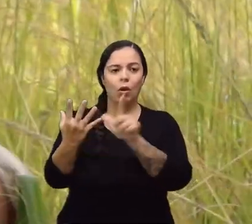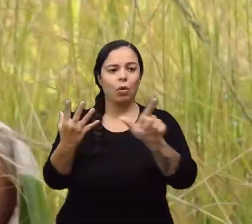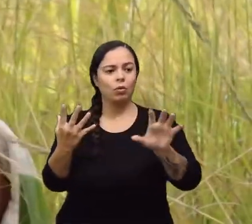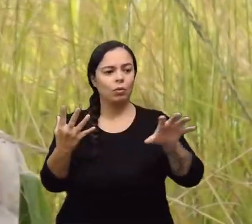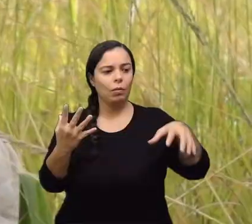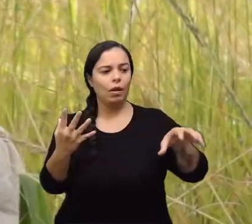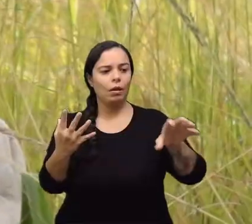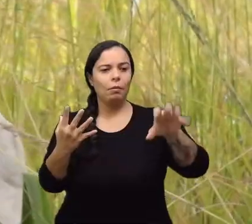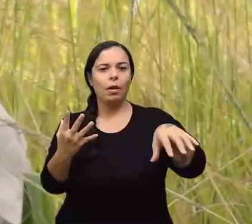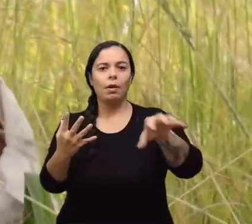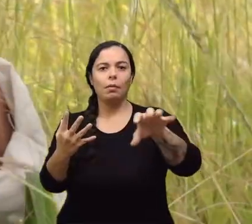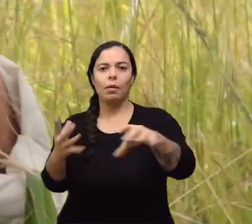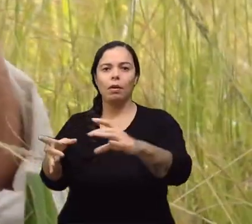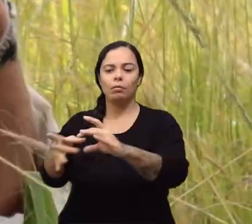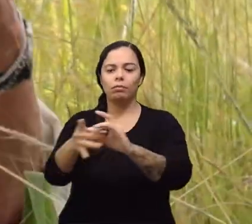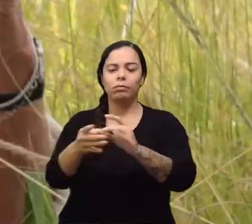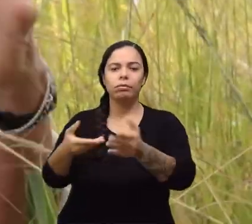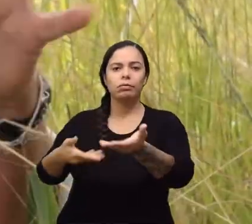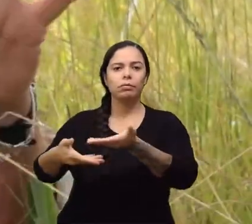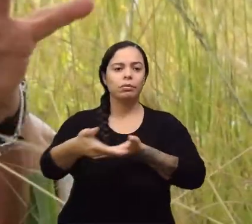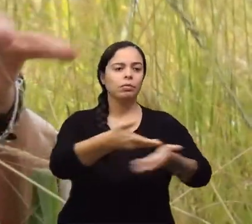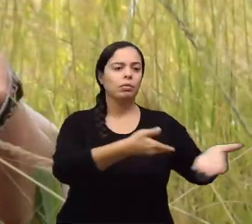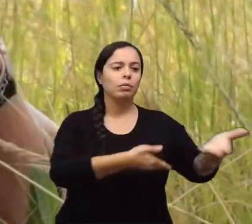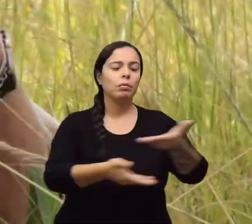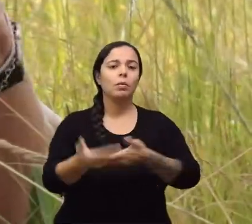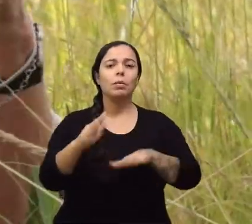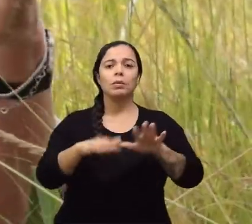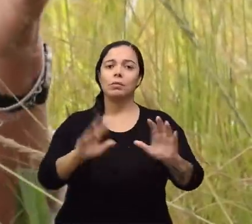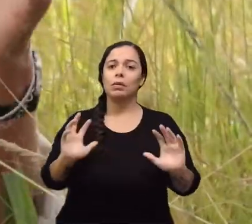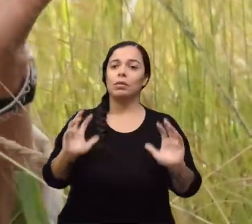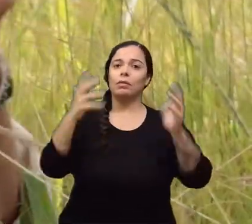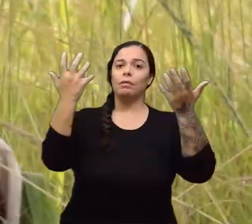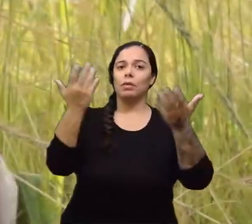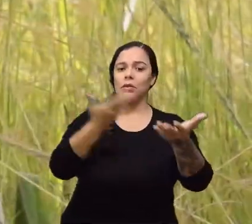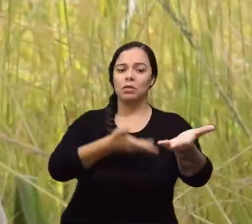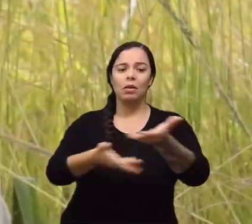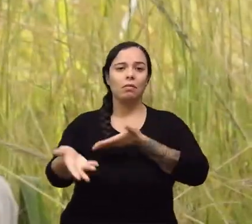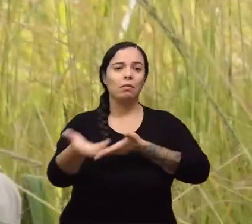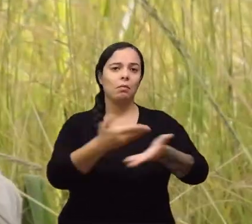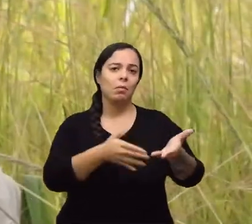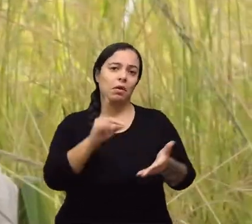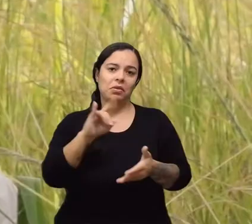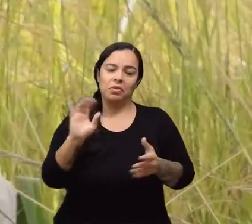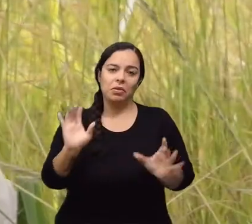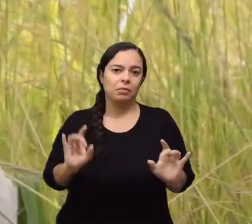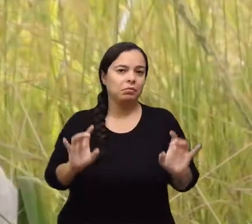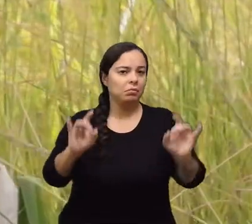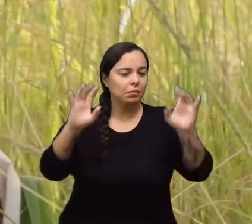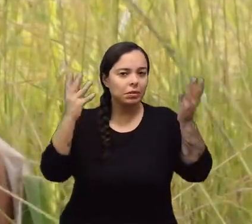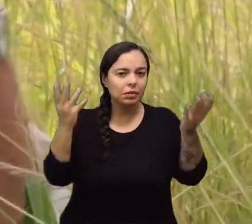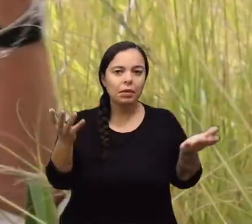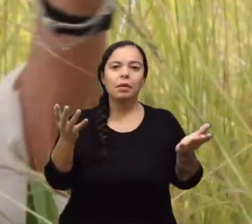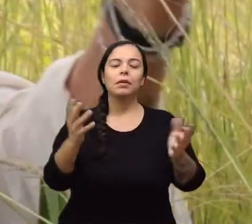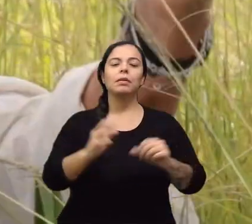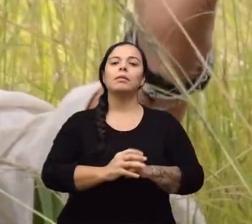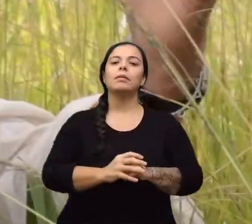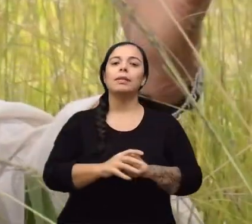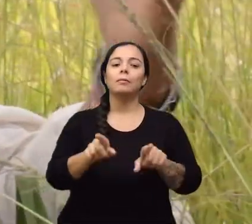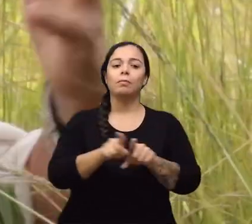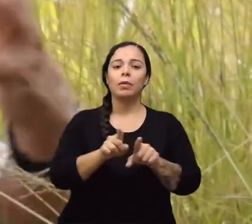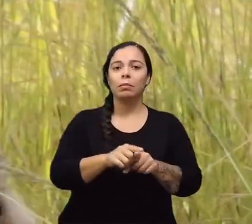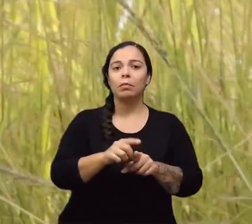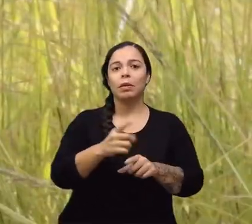né? Elas provavelmente festejavam algumas datas relevantes, saíam para